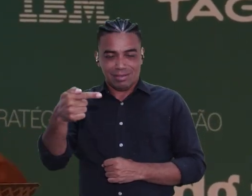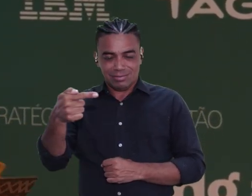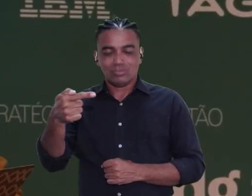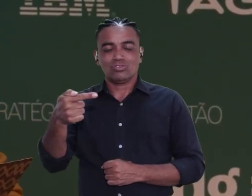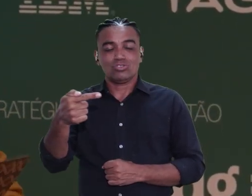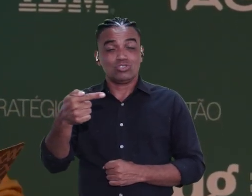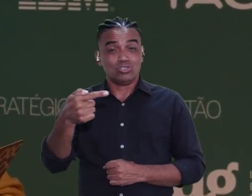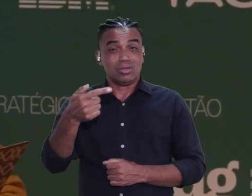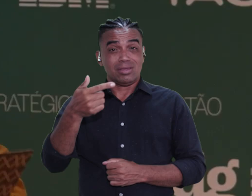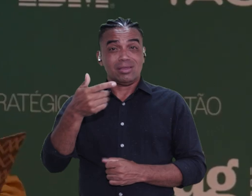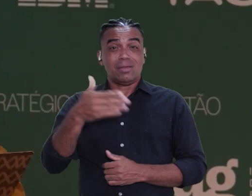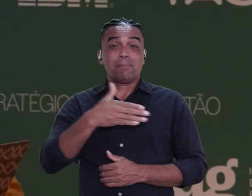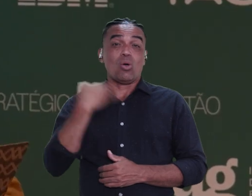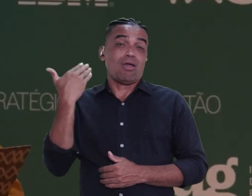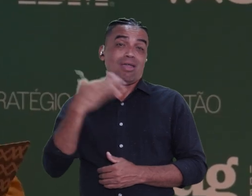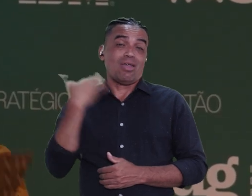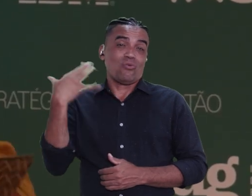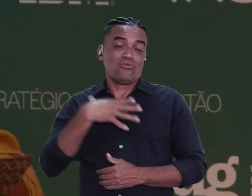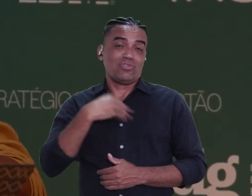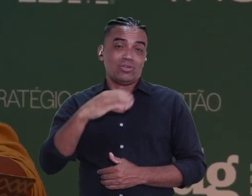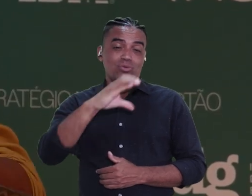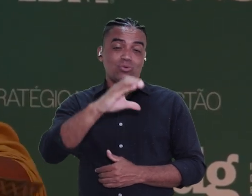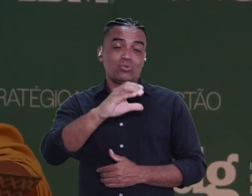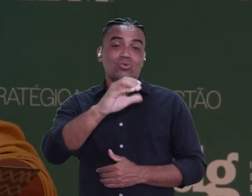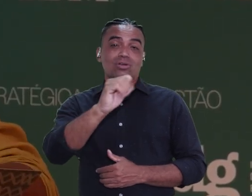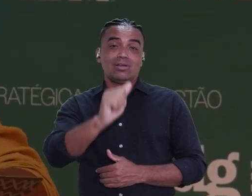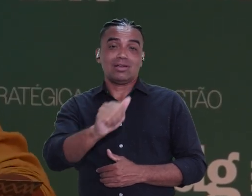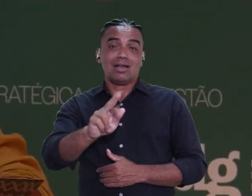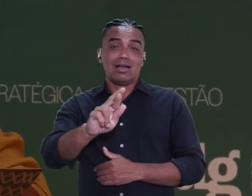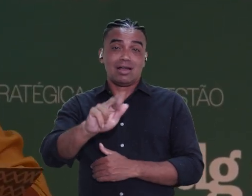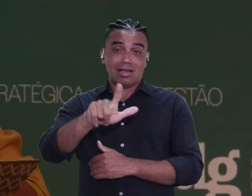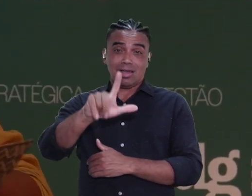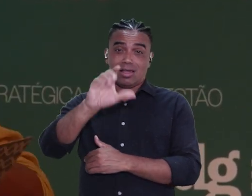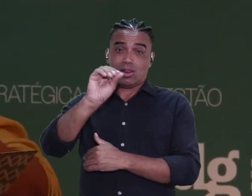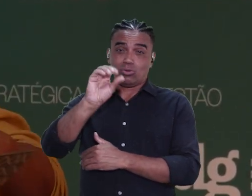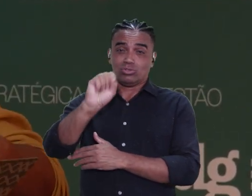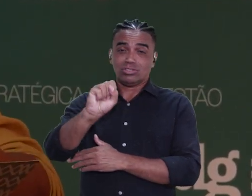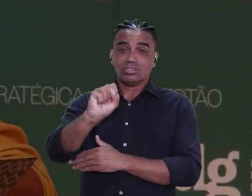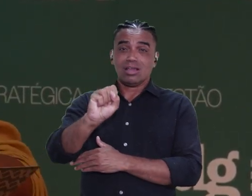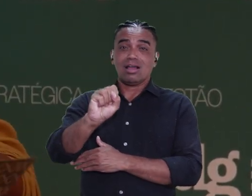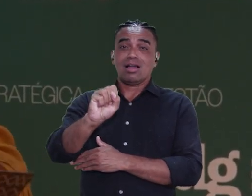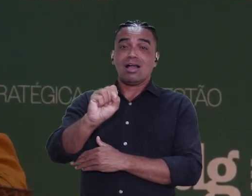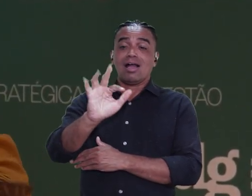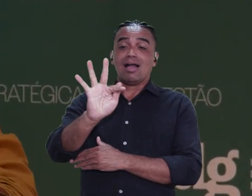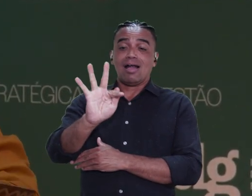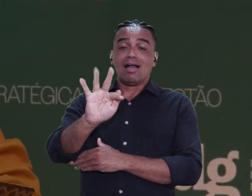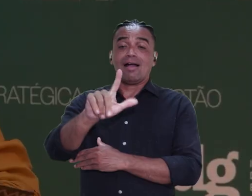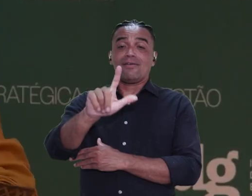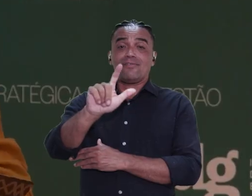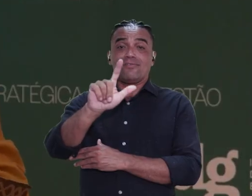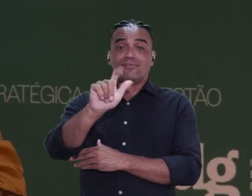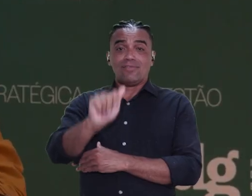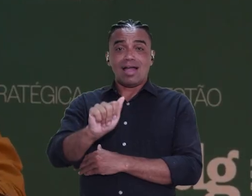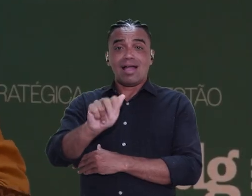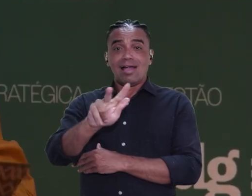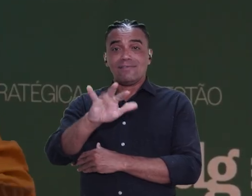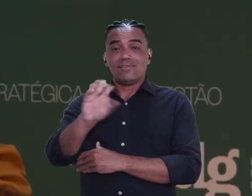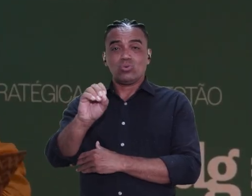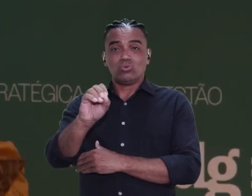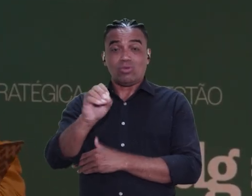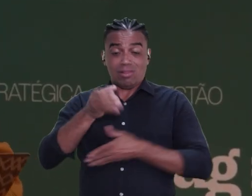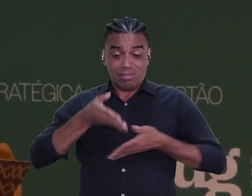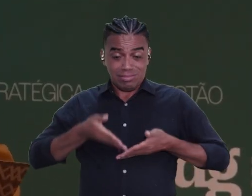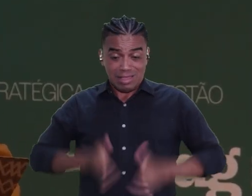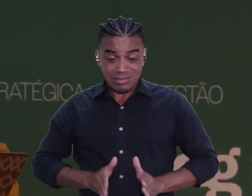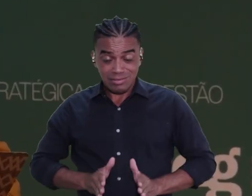1927 um filho, Carlos Flávio, que morreu pouco tempo depois de